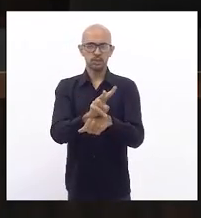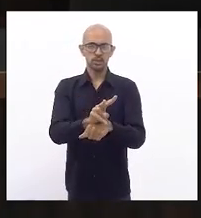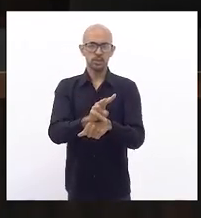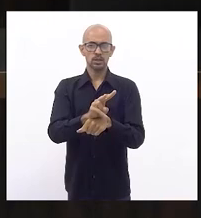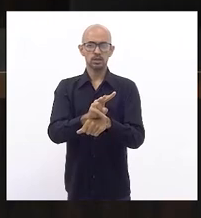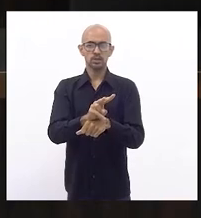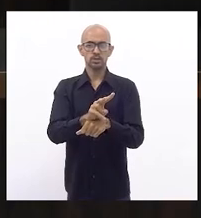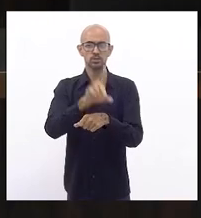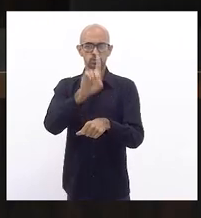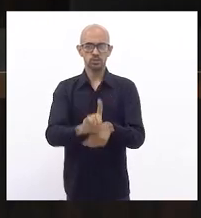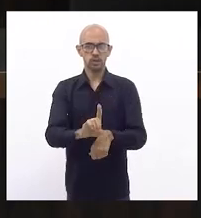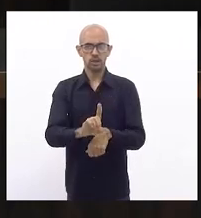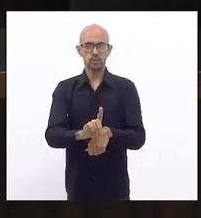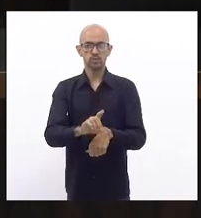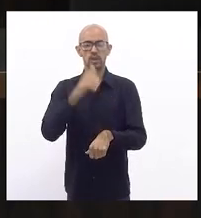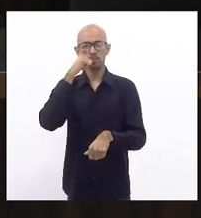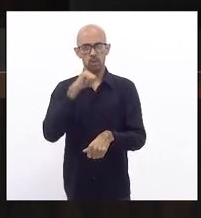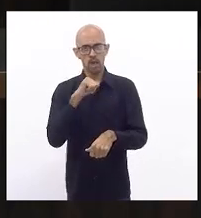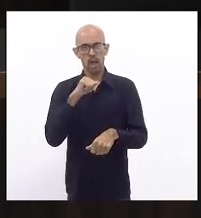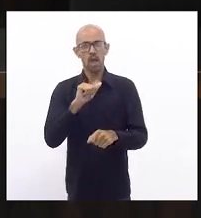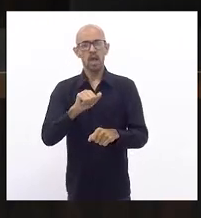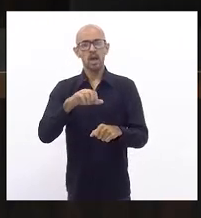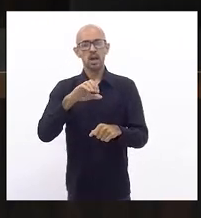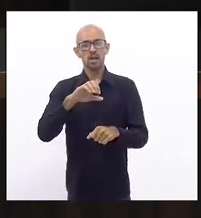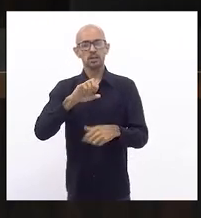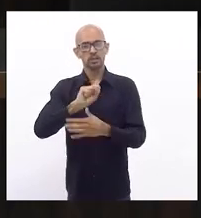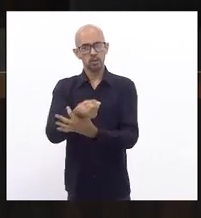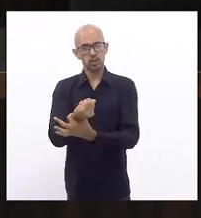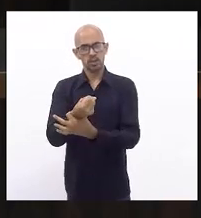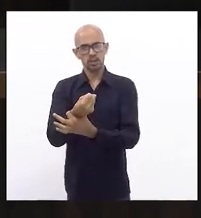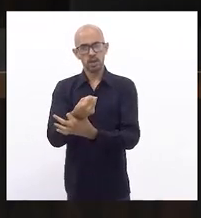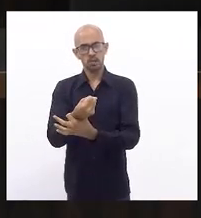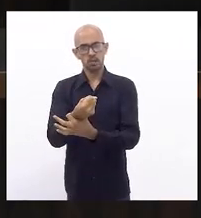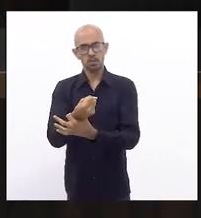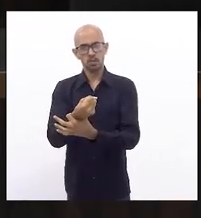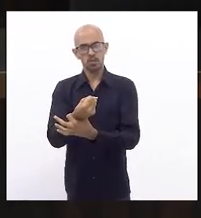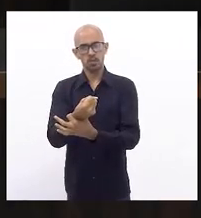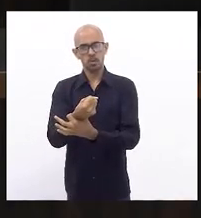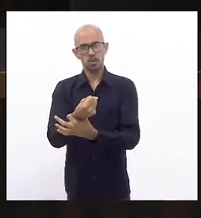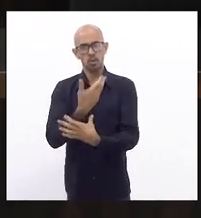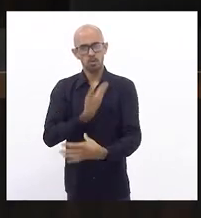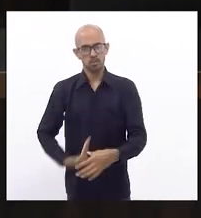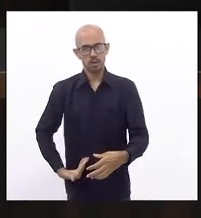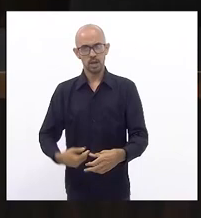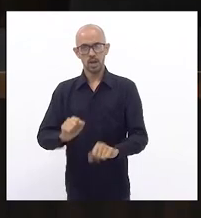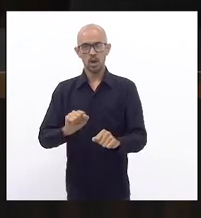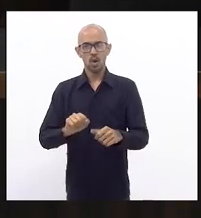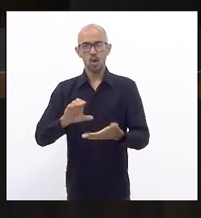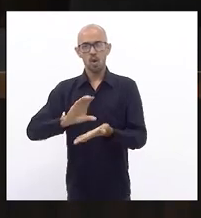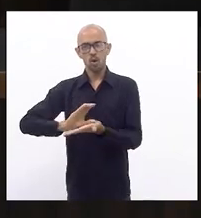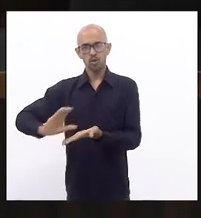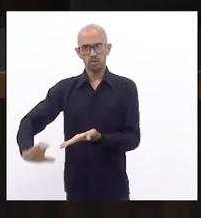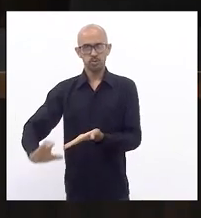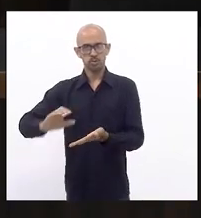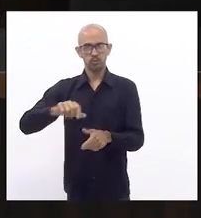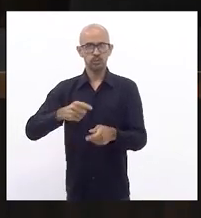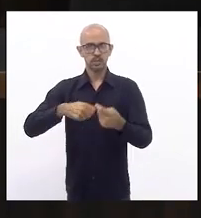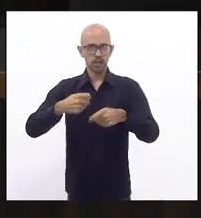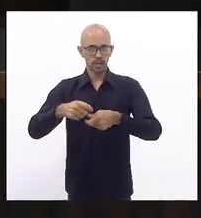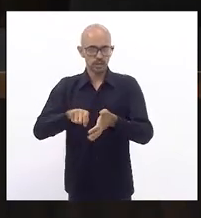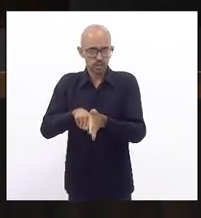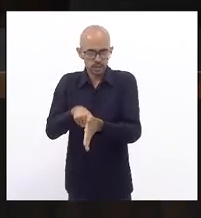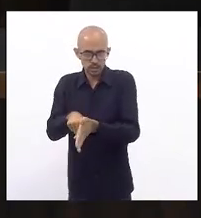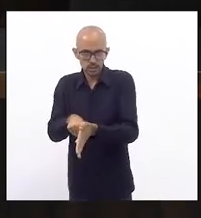defesa dos Direitos da Mulher, de Segurança Pública, de Assuntos de Polícia, de Saúde, de Orçamento, Finanças, Fiscalização Financeira e Controle, as emendas